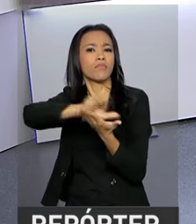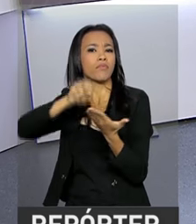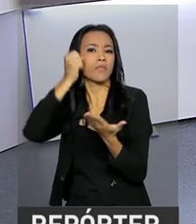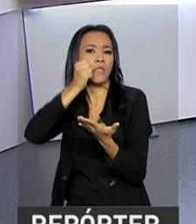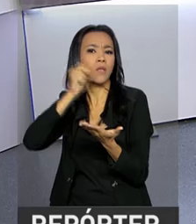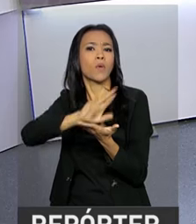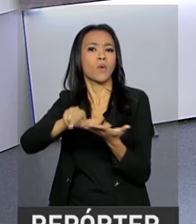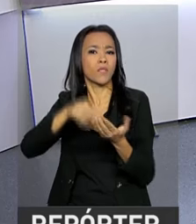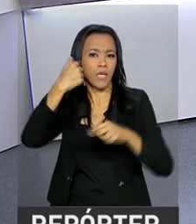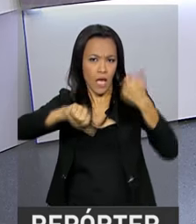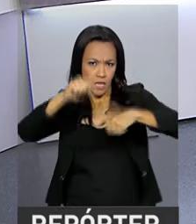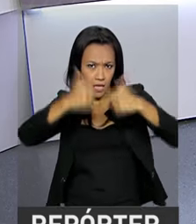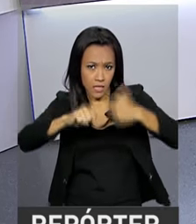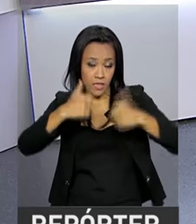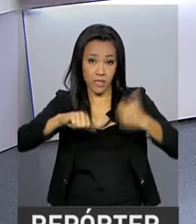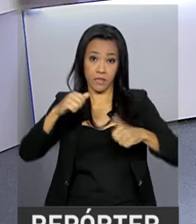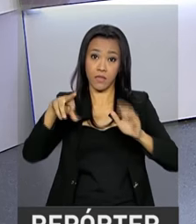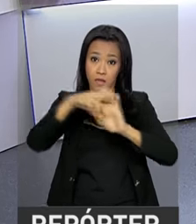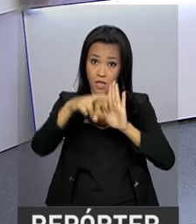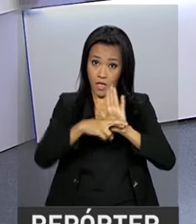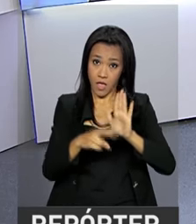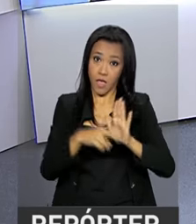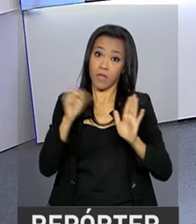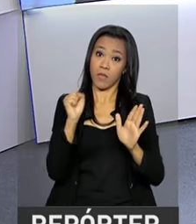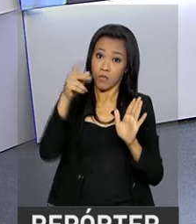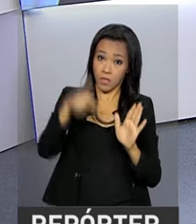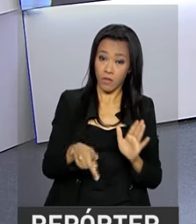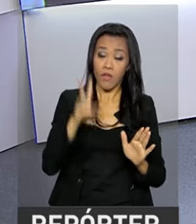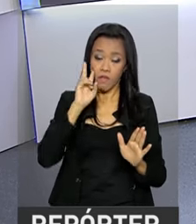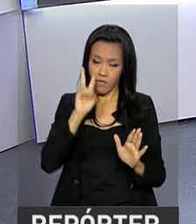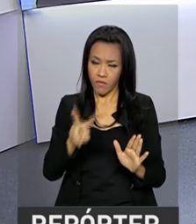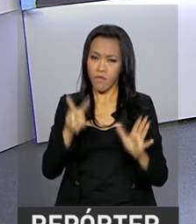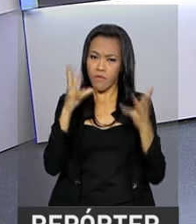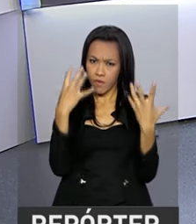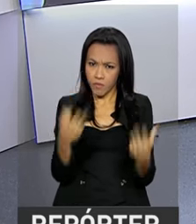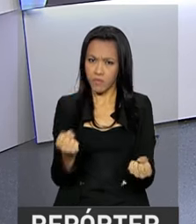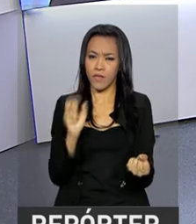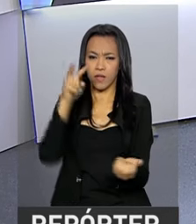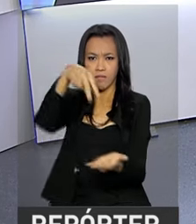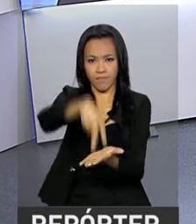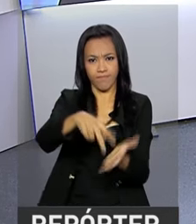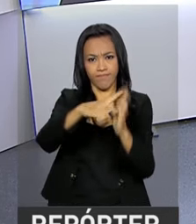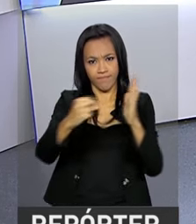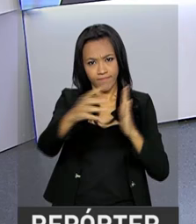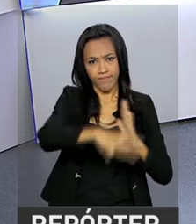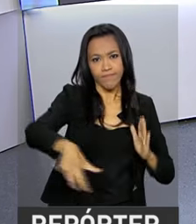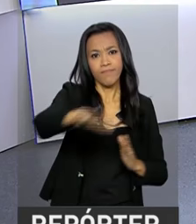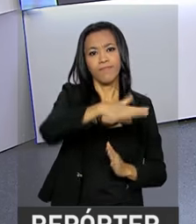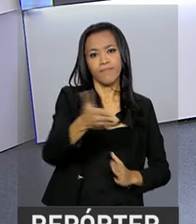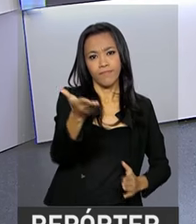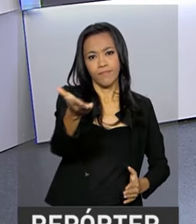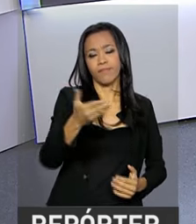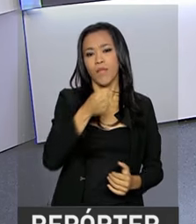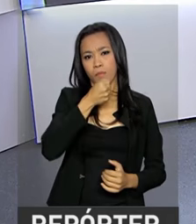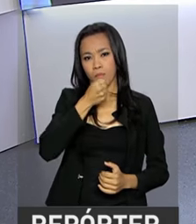da previdência vamos então ao palácio do planalto saber os detalhes ao vivo com o repórter joão pedro neto joão